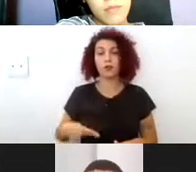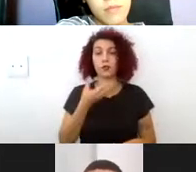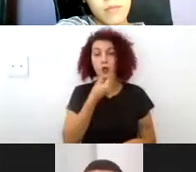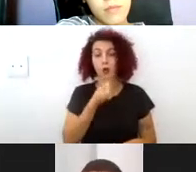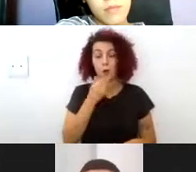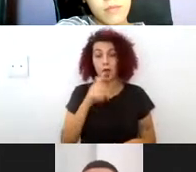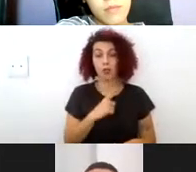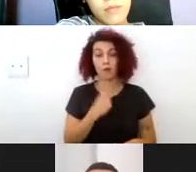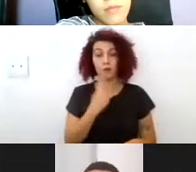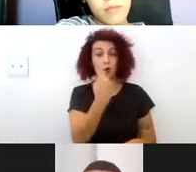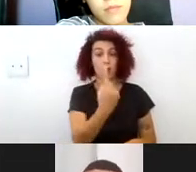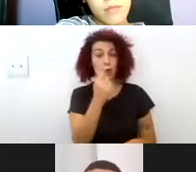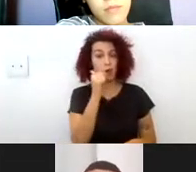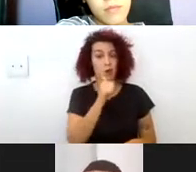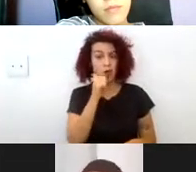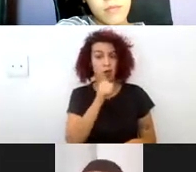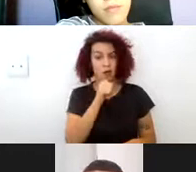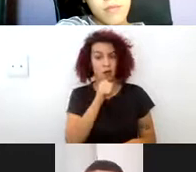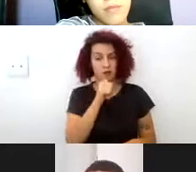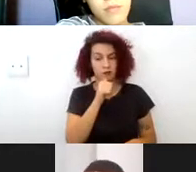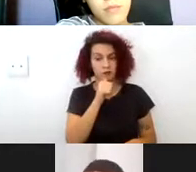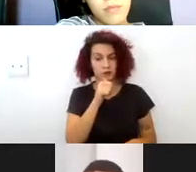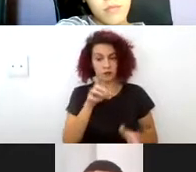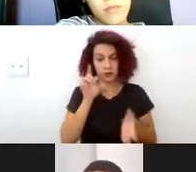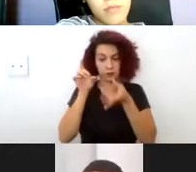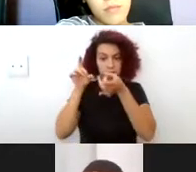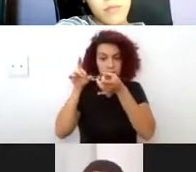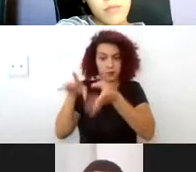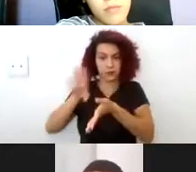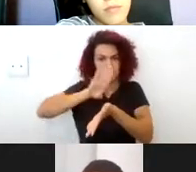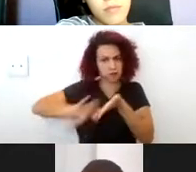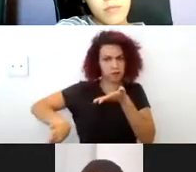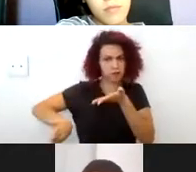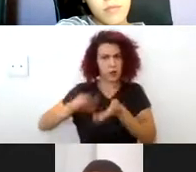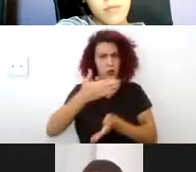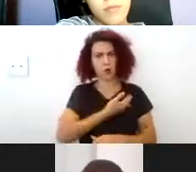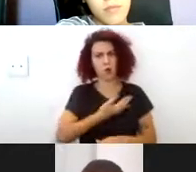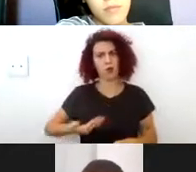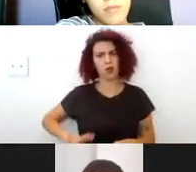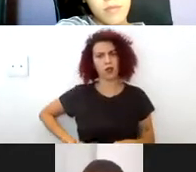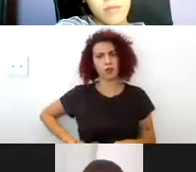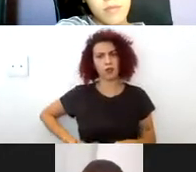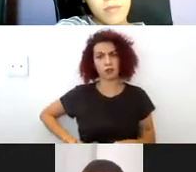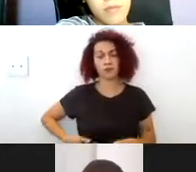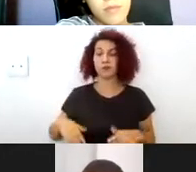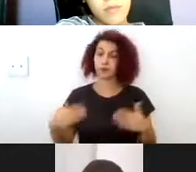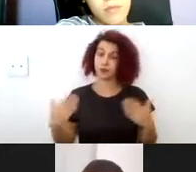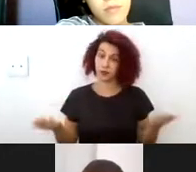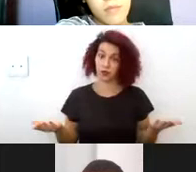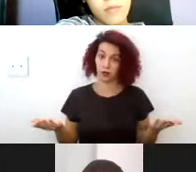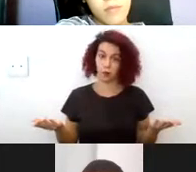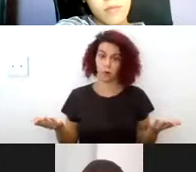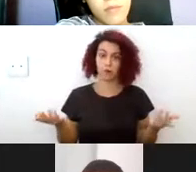presidente que foi tirada do governo Ah tá não tem como não falar então assim